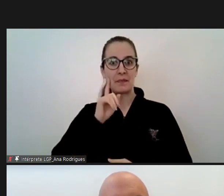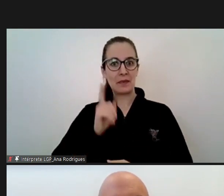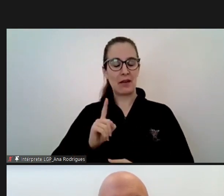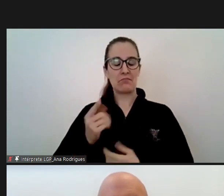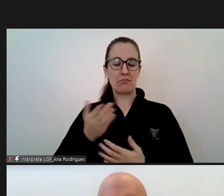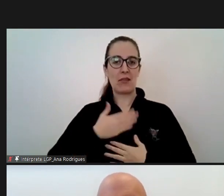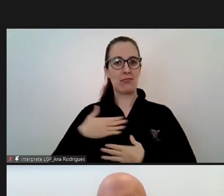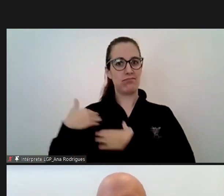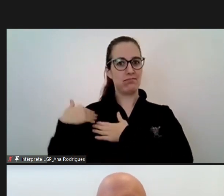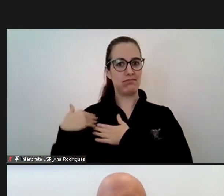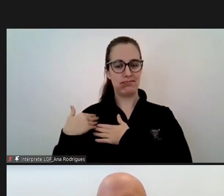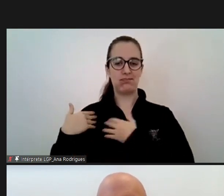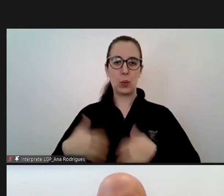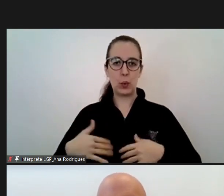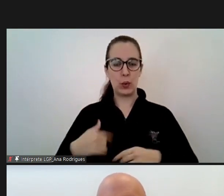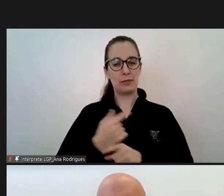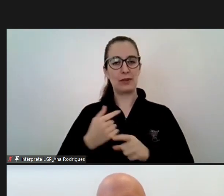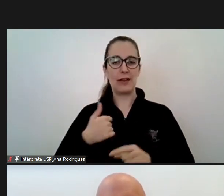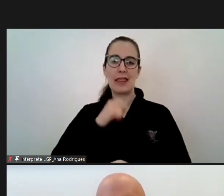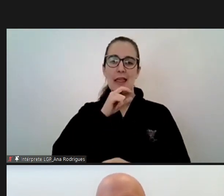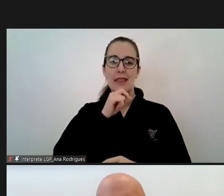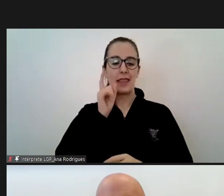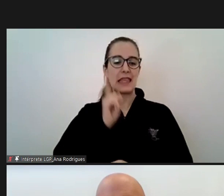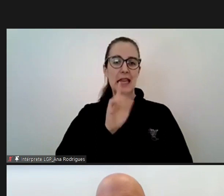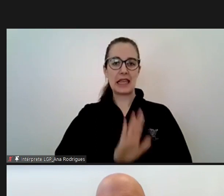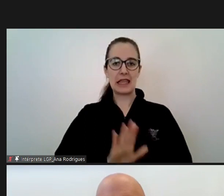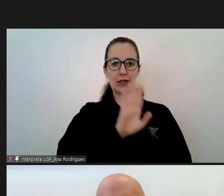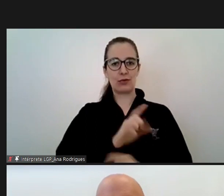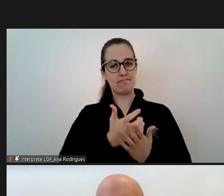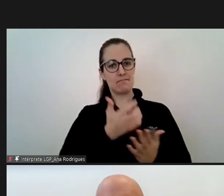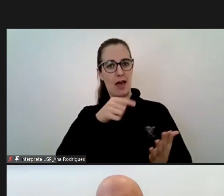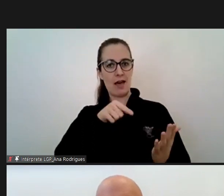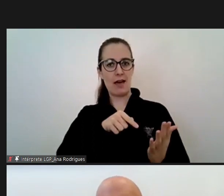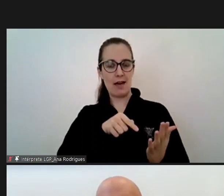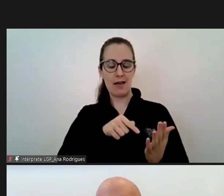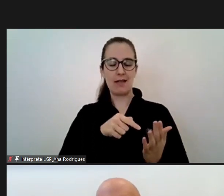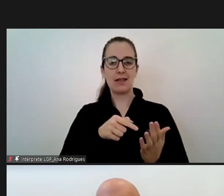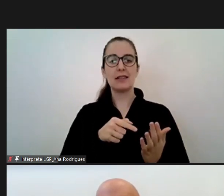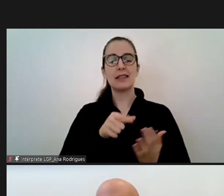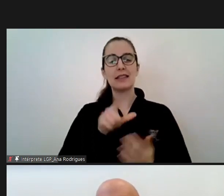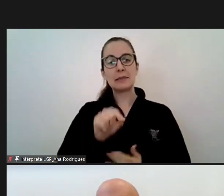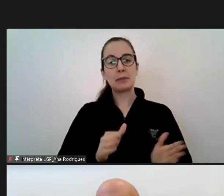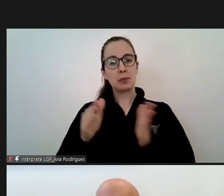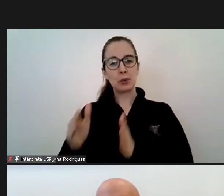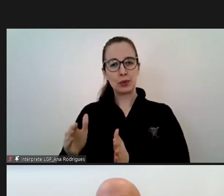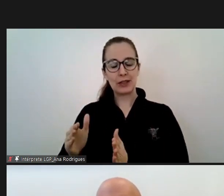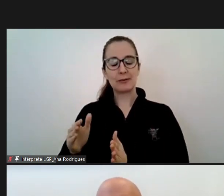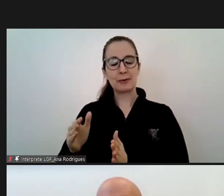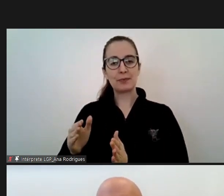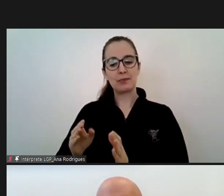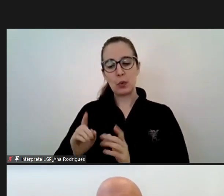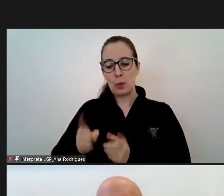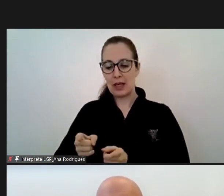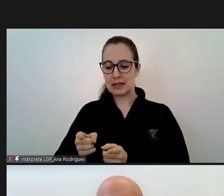nesta oportunidade que temos de marcar, por um lado, o Dia da Participação Pública na Administração, por outro lado, inicia o